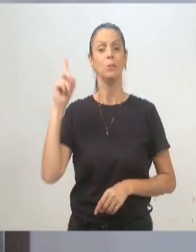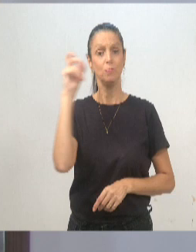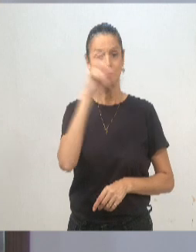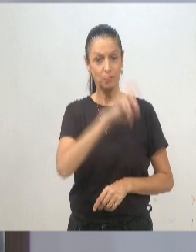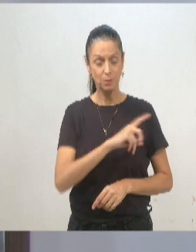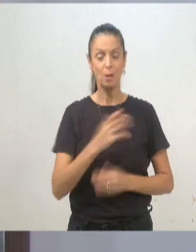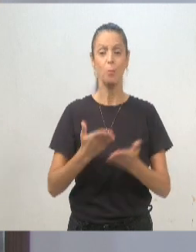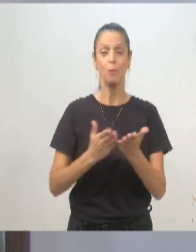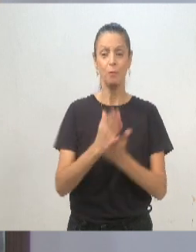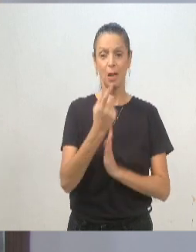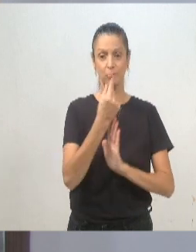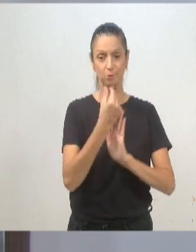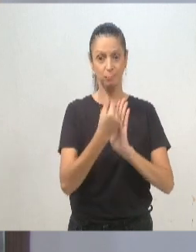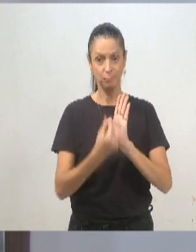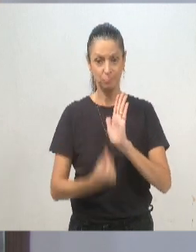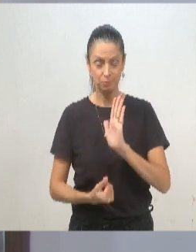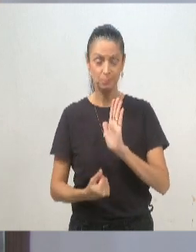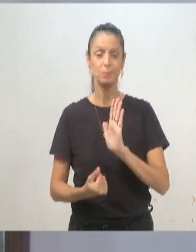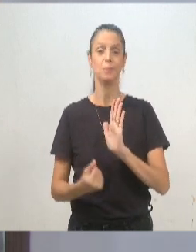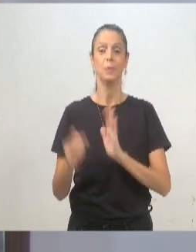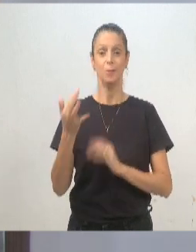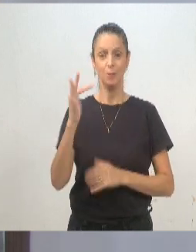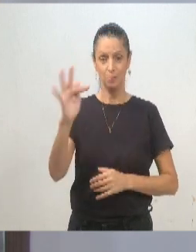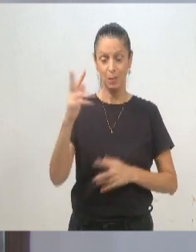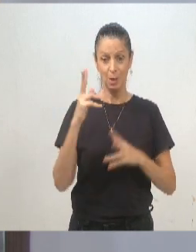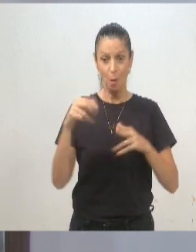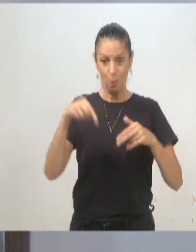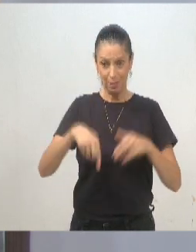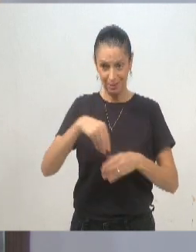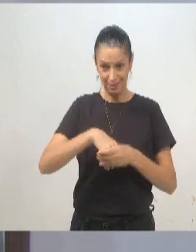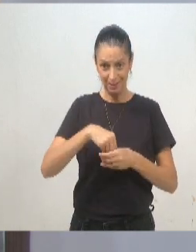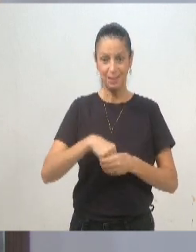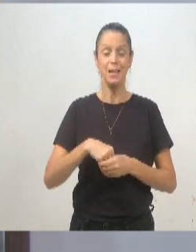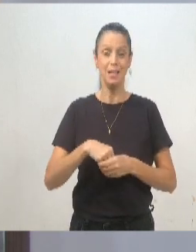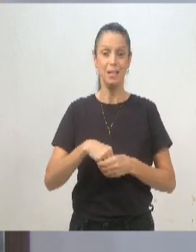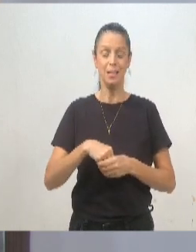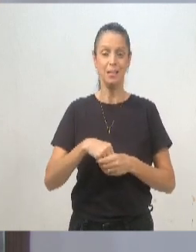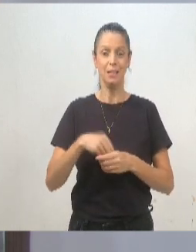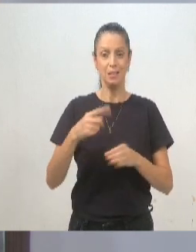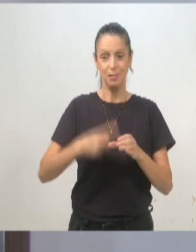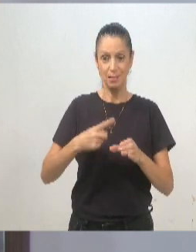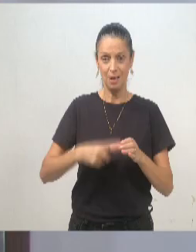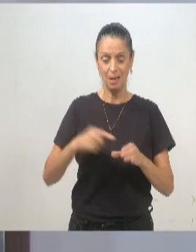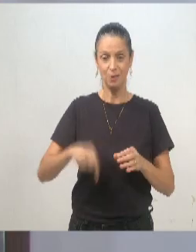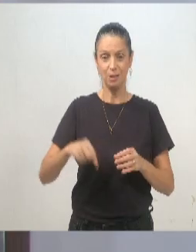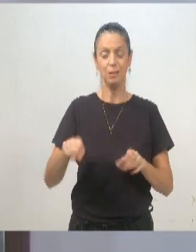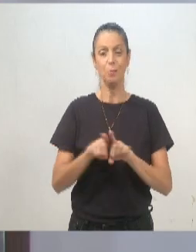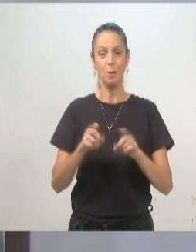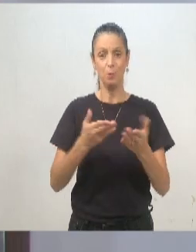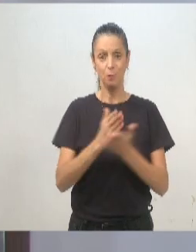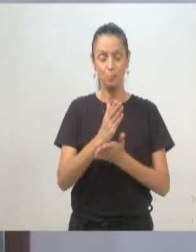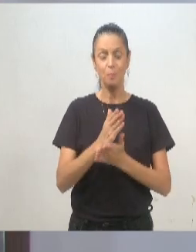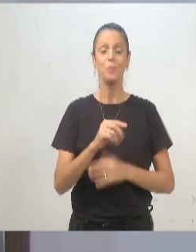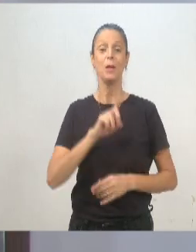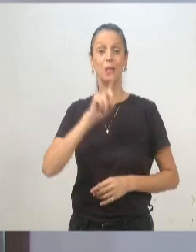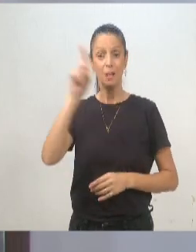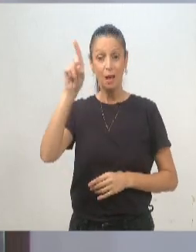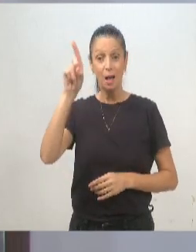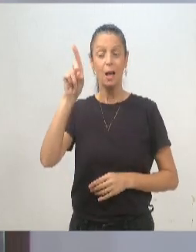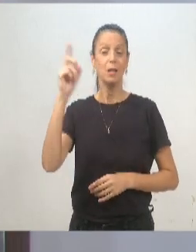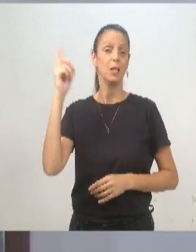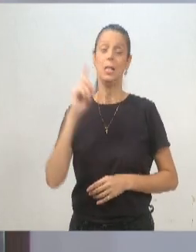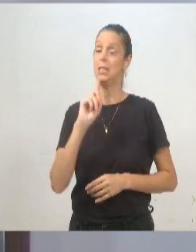União, que deveria ter sido aprovada, assim como aqui na nossa casa, em finais de 2024, e foi aprovado só